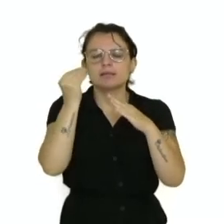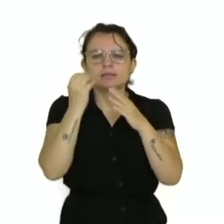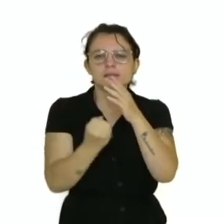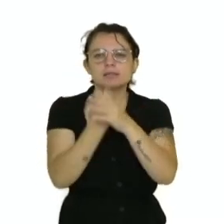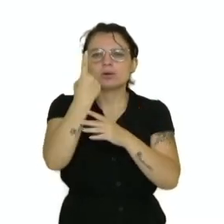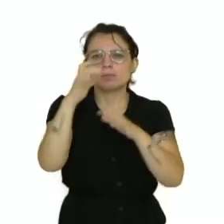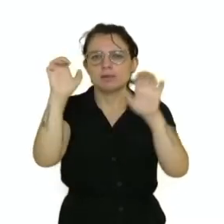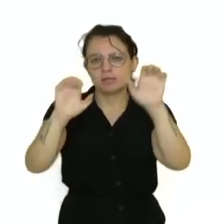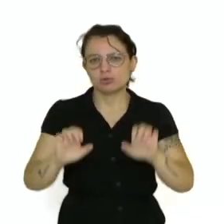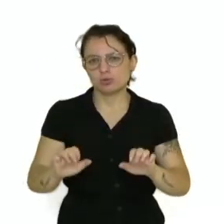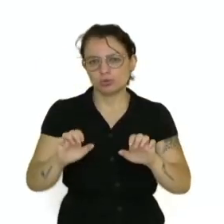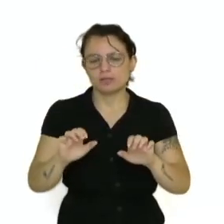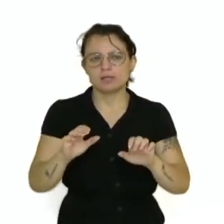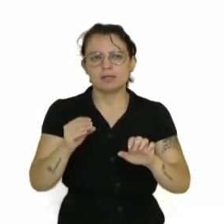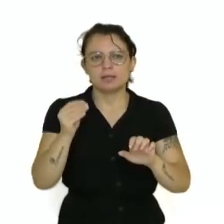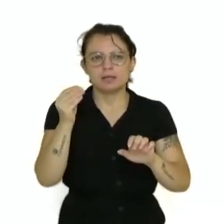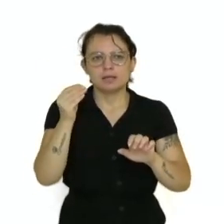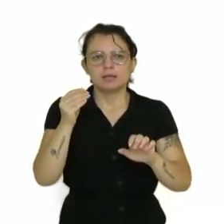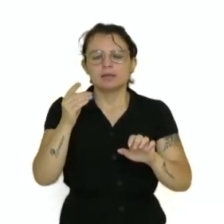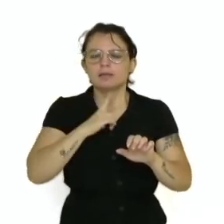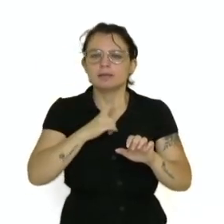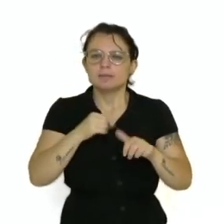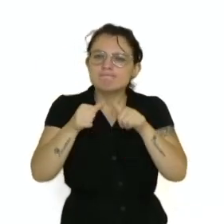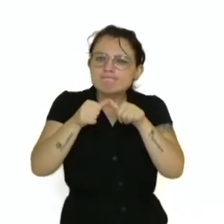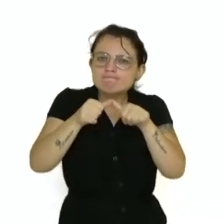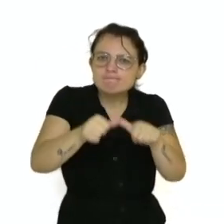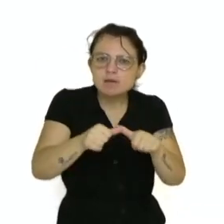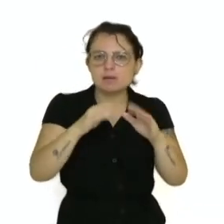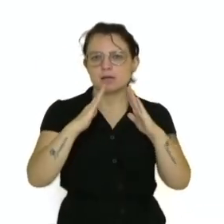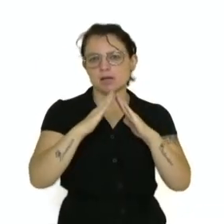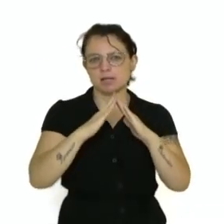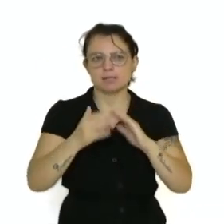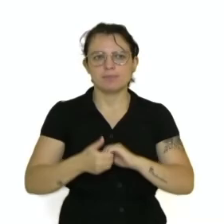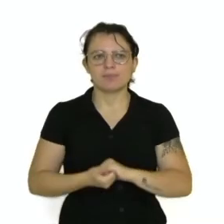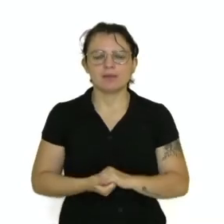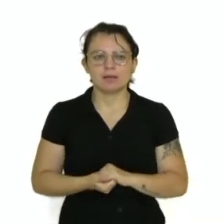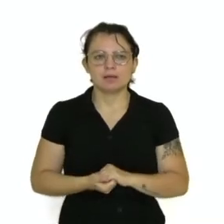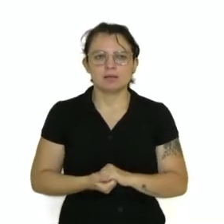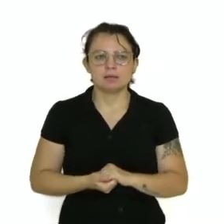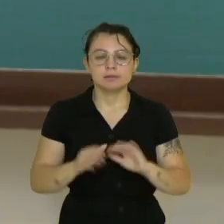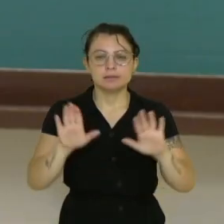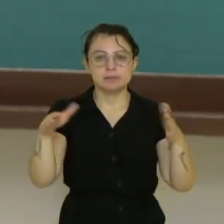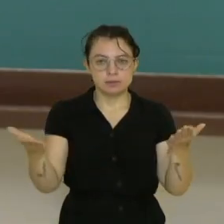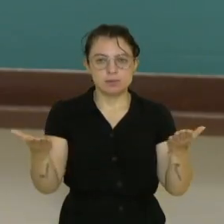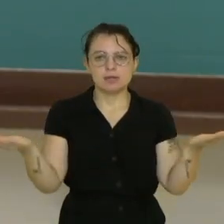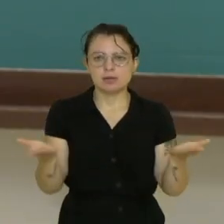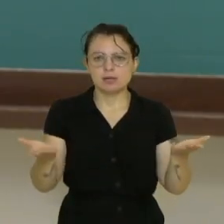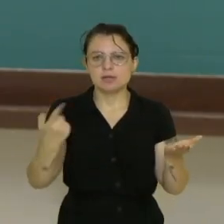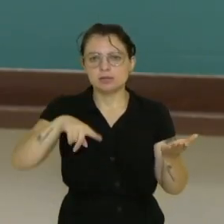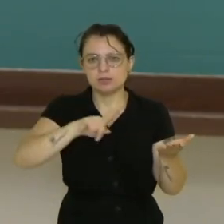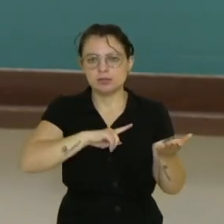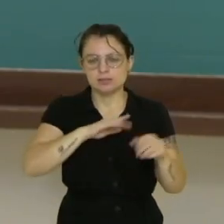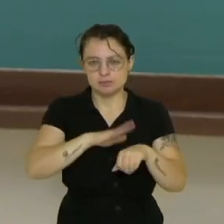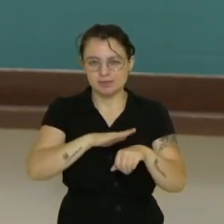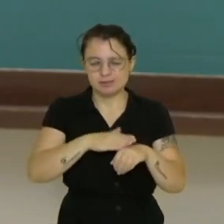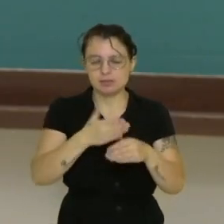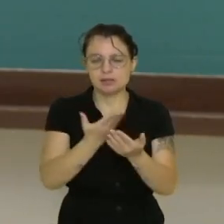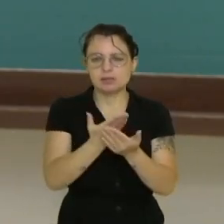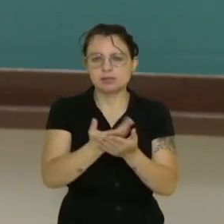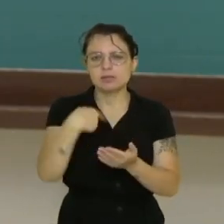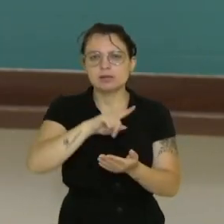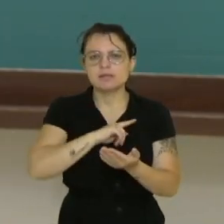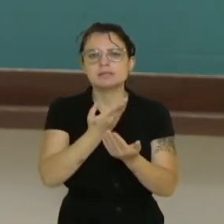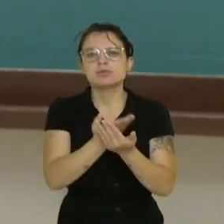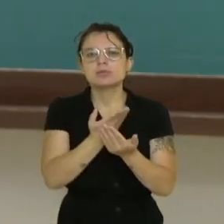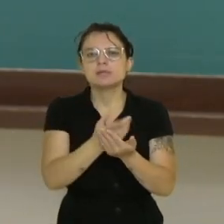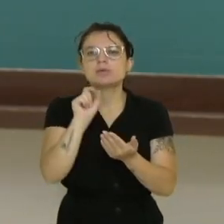locais, com o intuito de estabelecer moradias. Bem, Nessa aula, nós estudamos um pouco